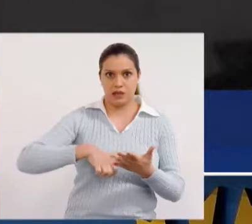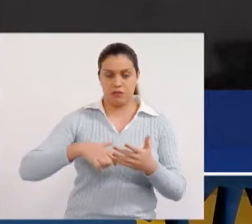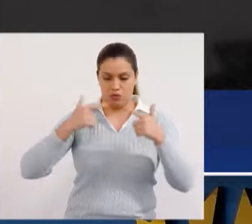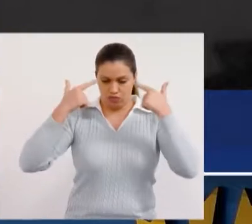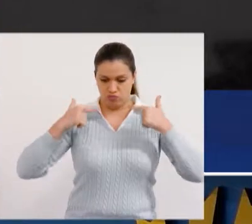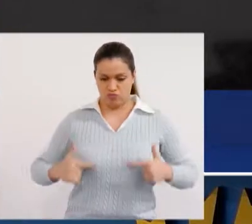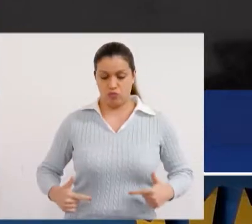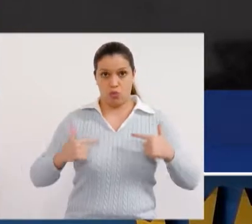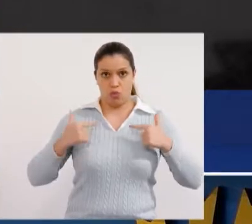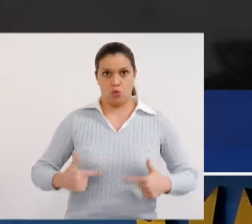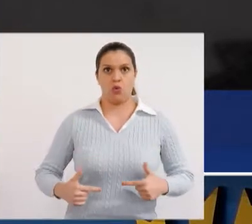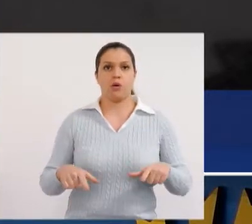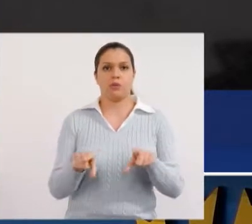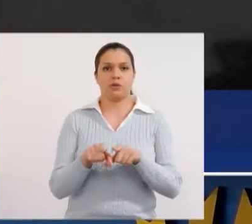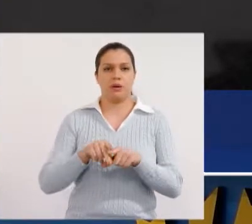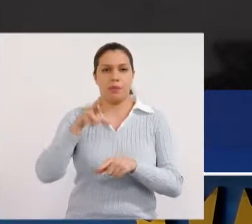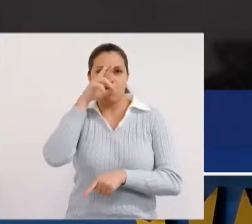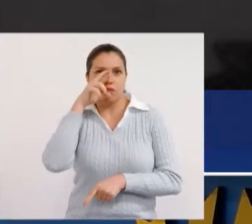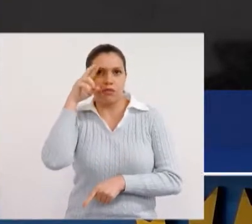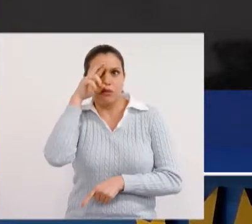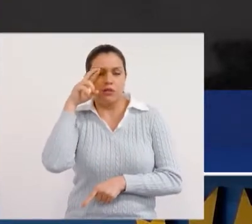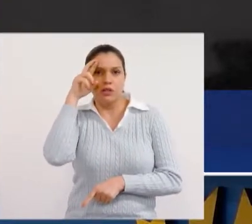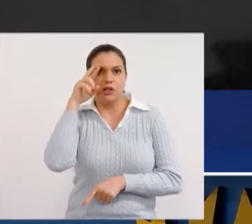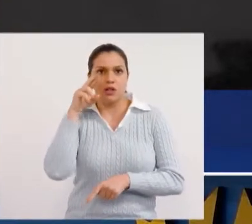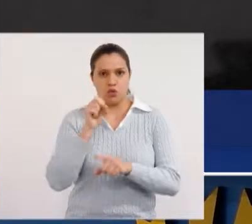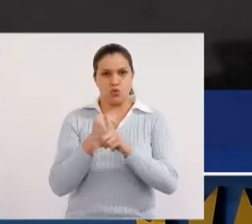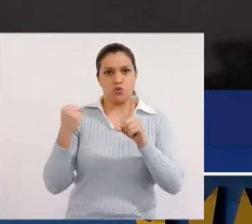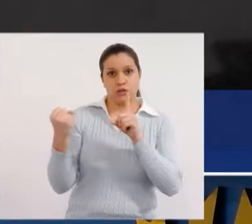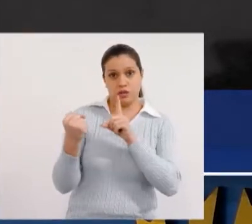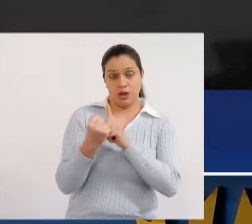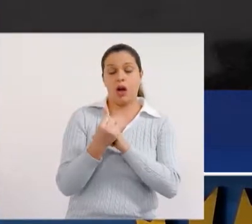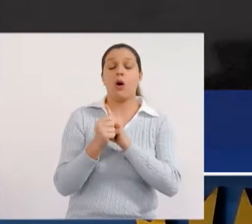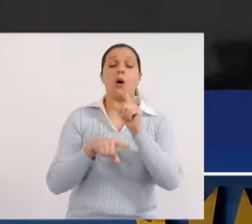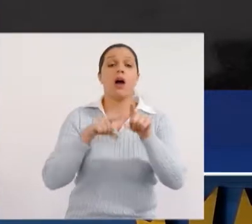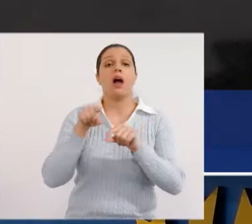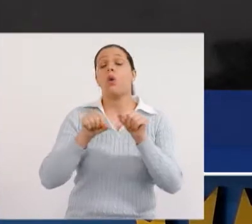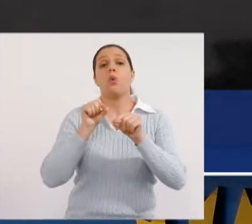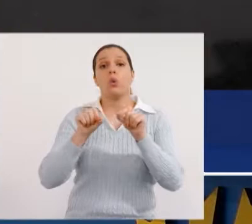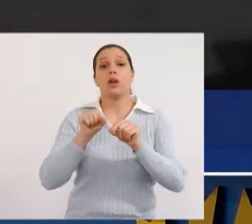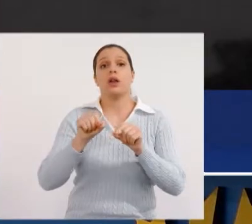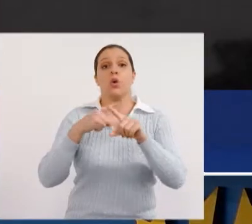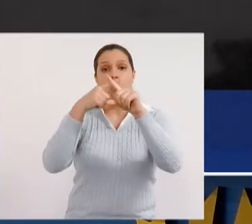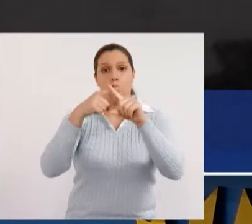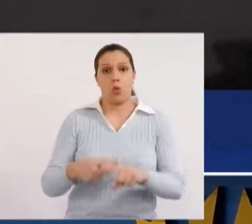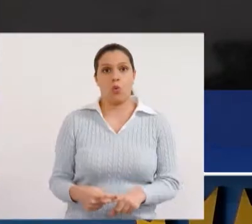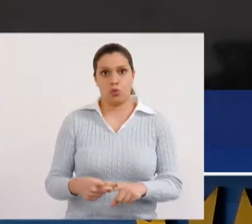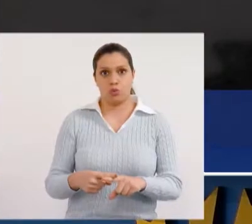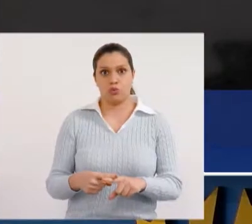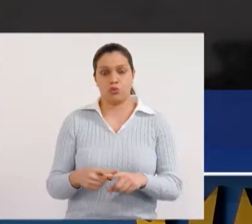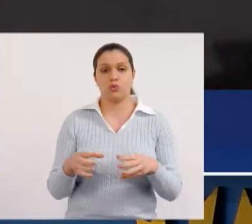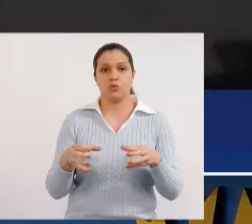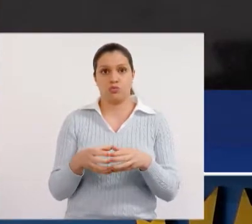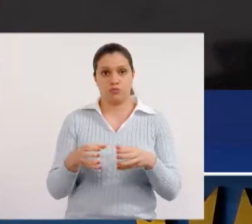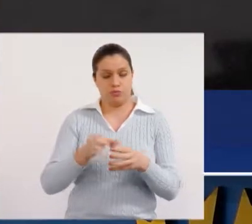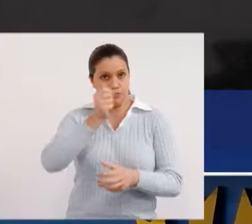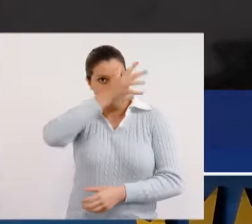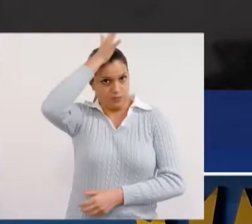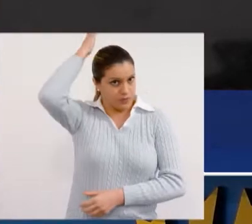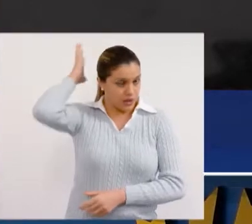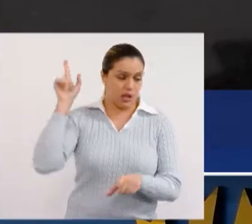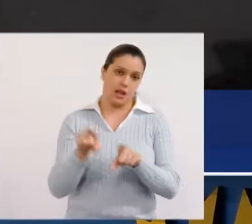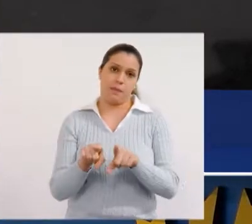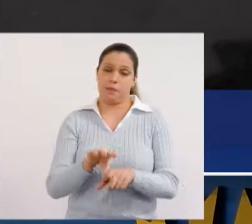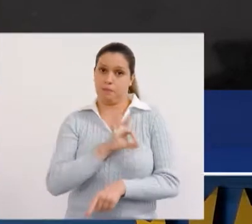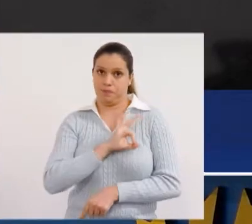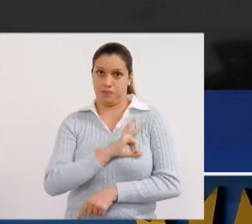física e investigação social referentes aos concursos públicos para o ingresso no curso de formação de oficiais da Polícia